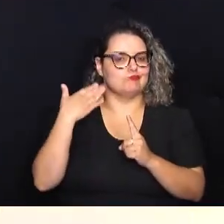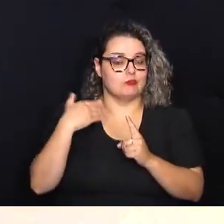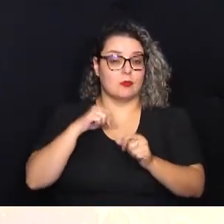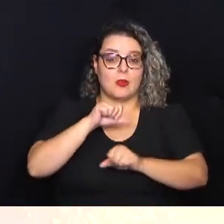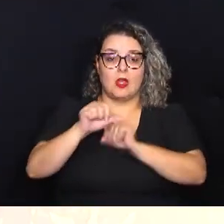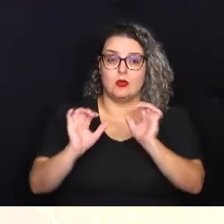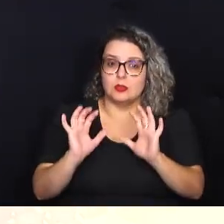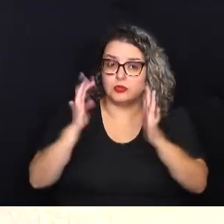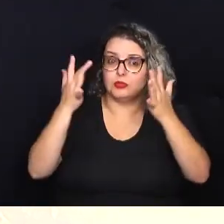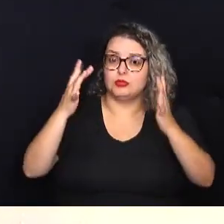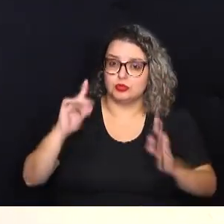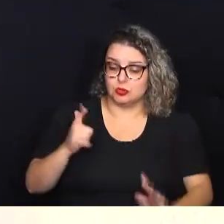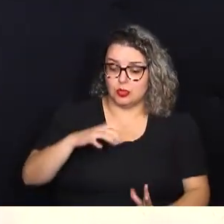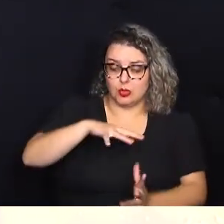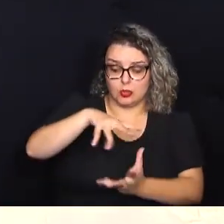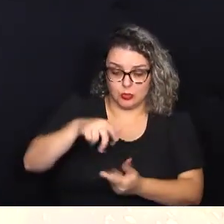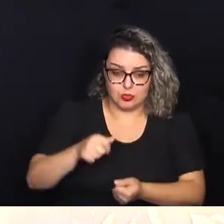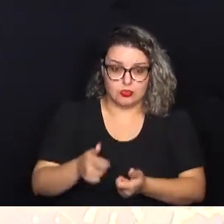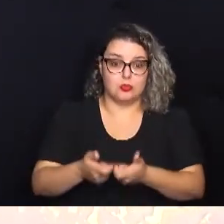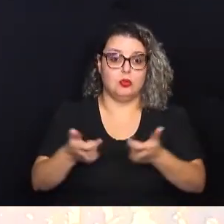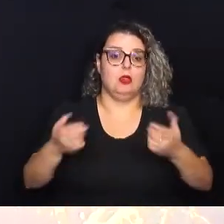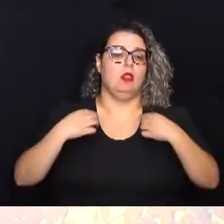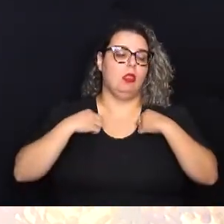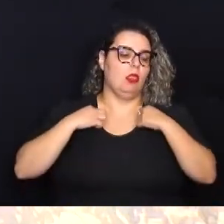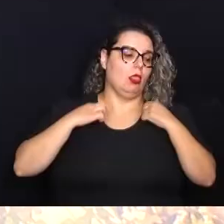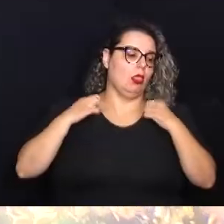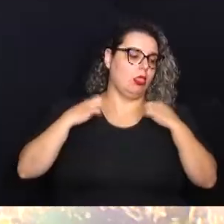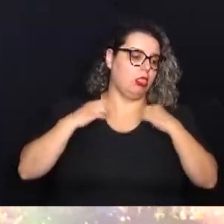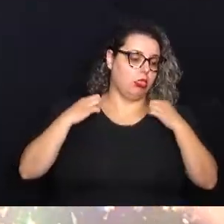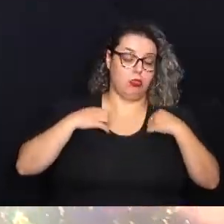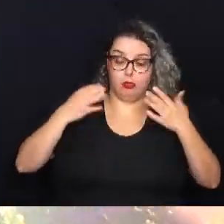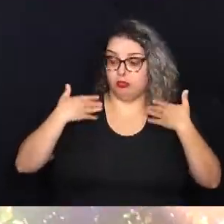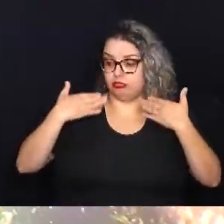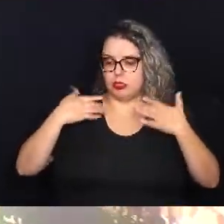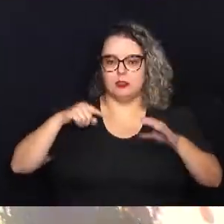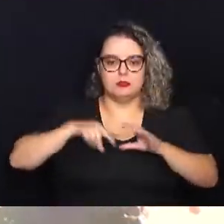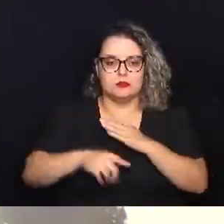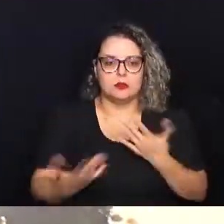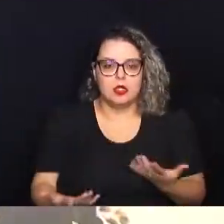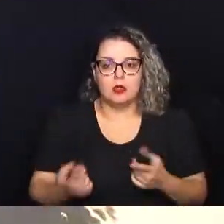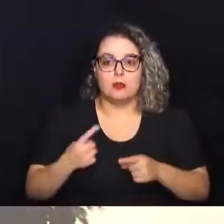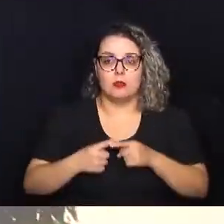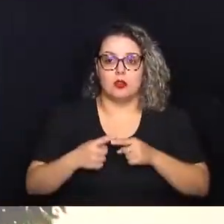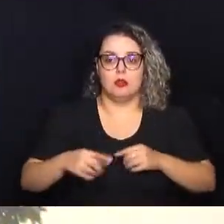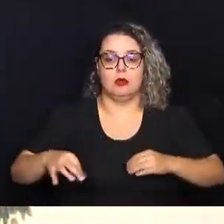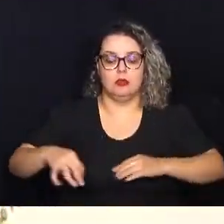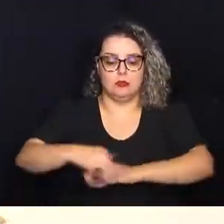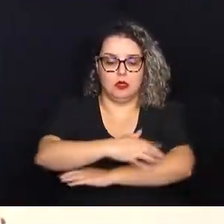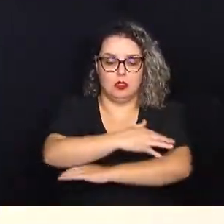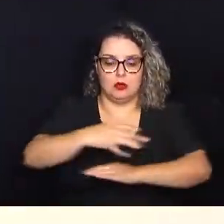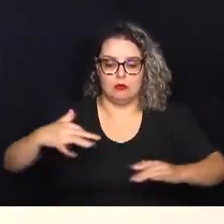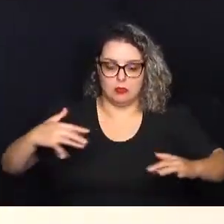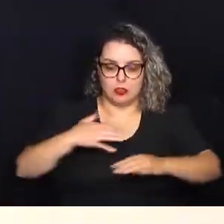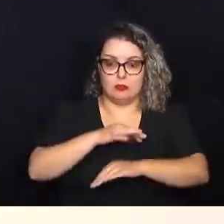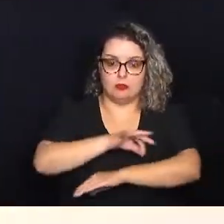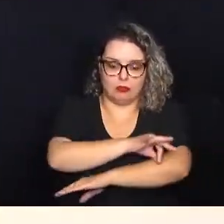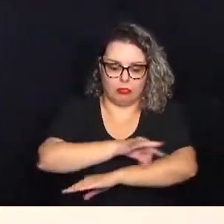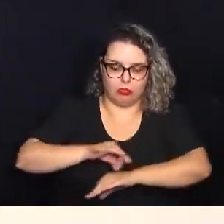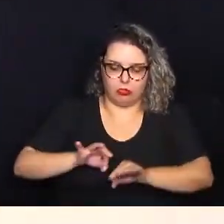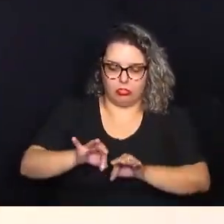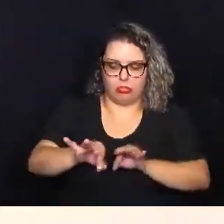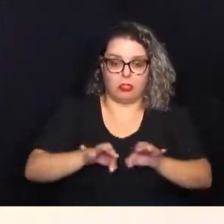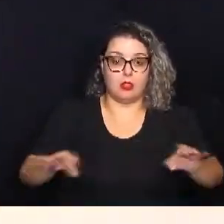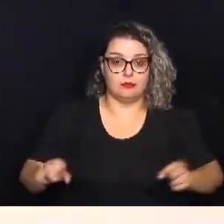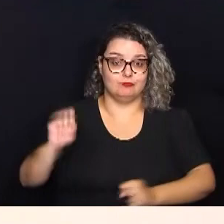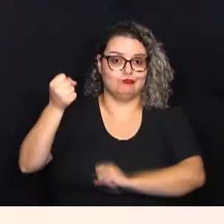a mudança climática global e consequentemente o aumento do calor se intensifica por conta da expansão Urbana e o processo o